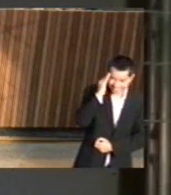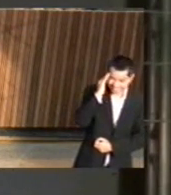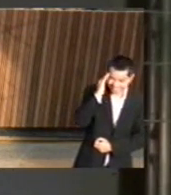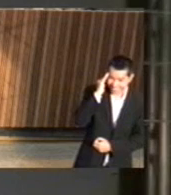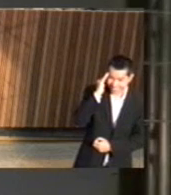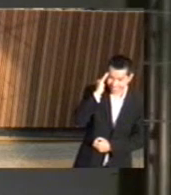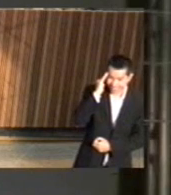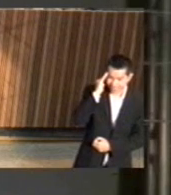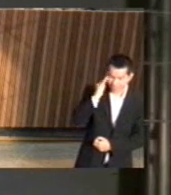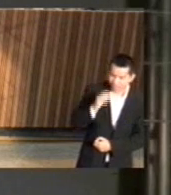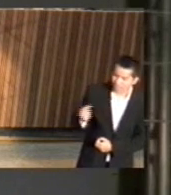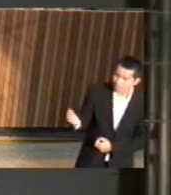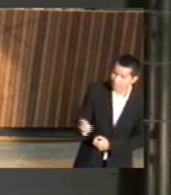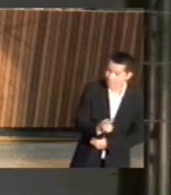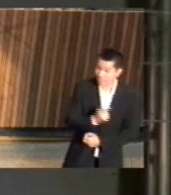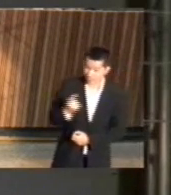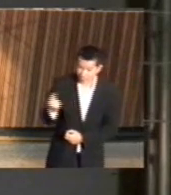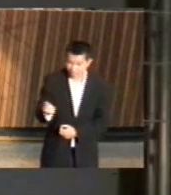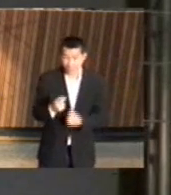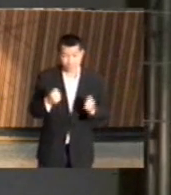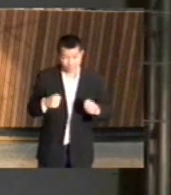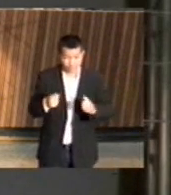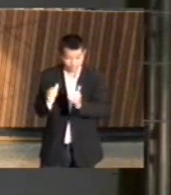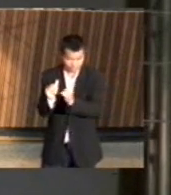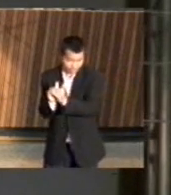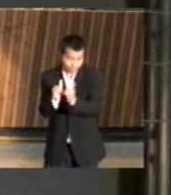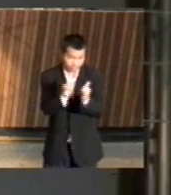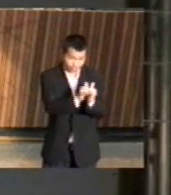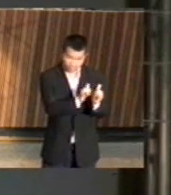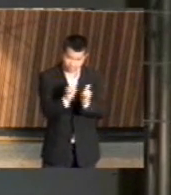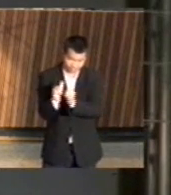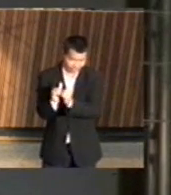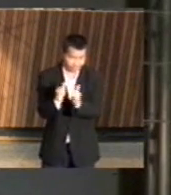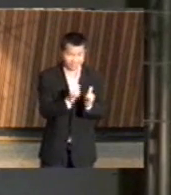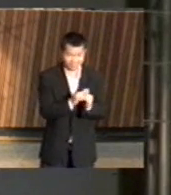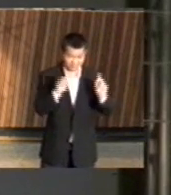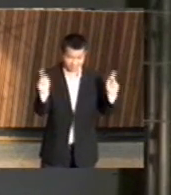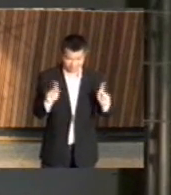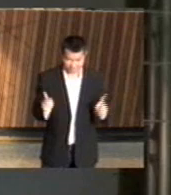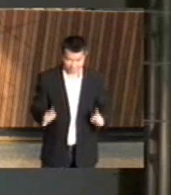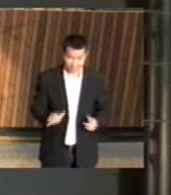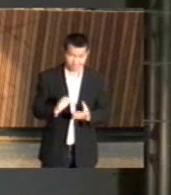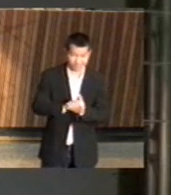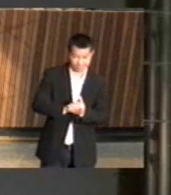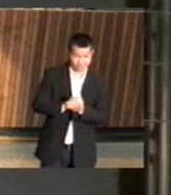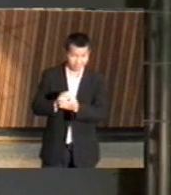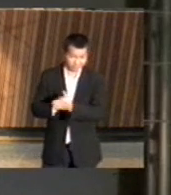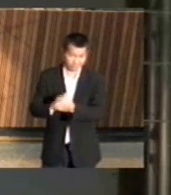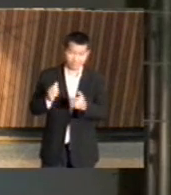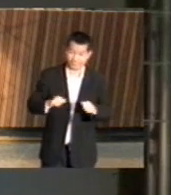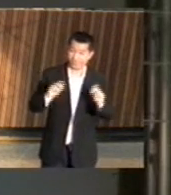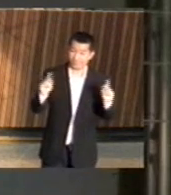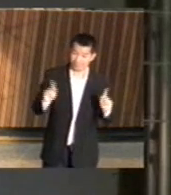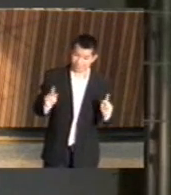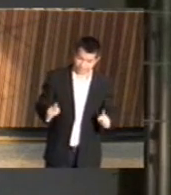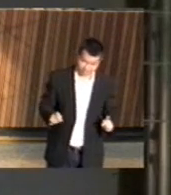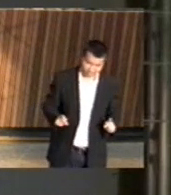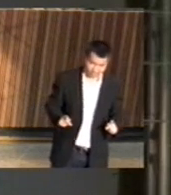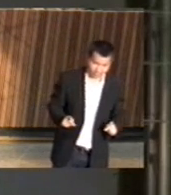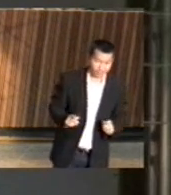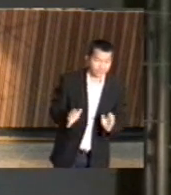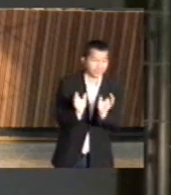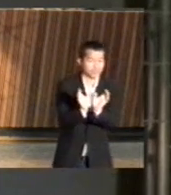uma oferta no altar, tão importante para reconhecer que Deus é dono de tudo na tua